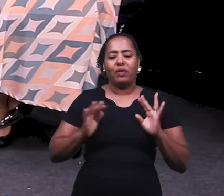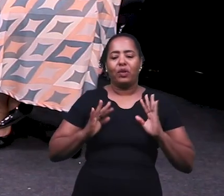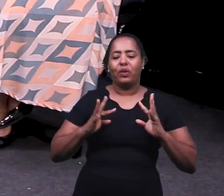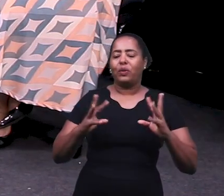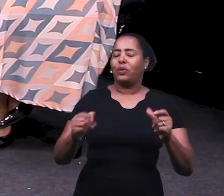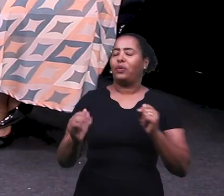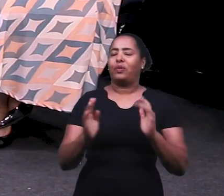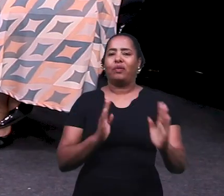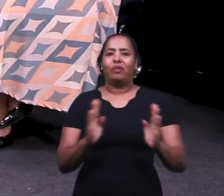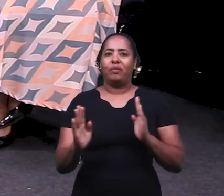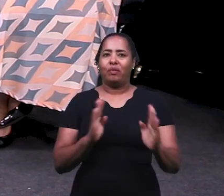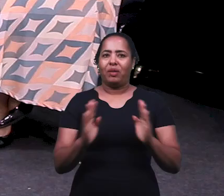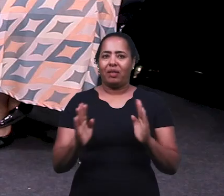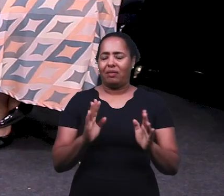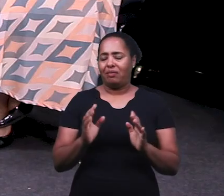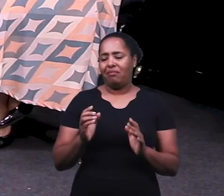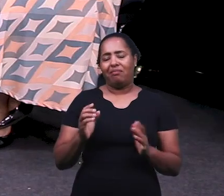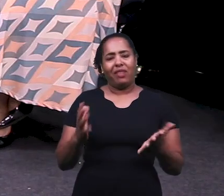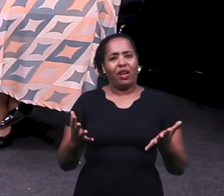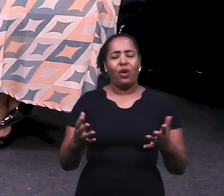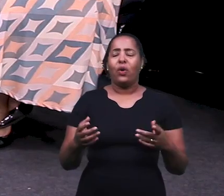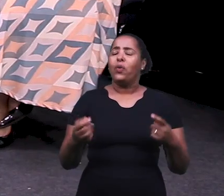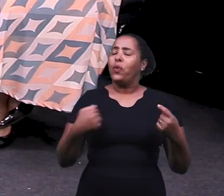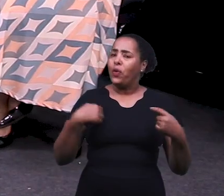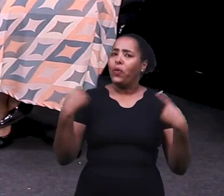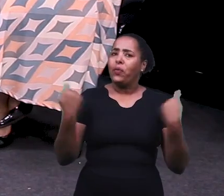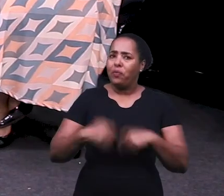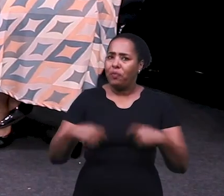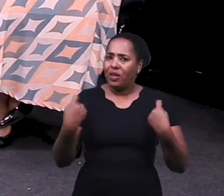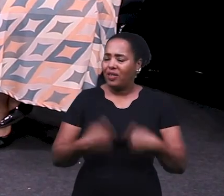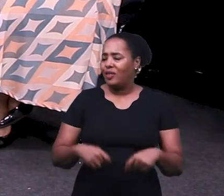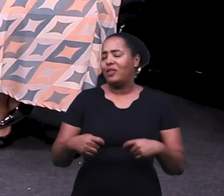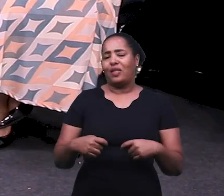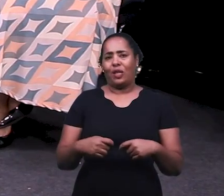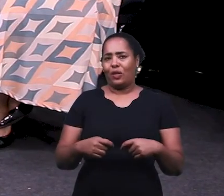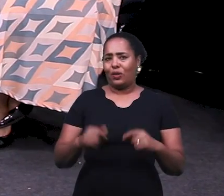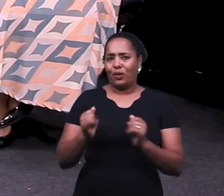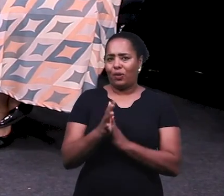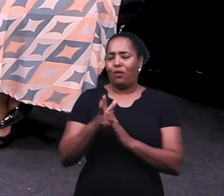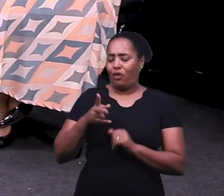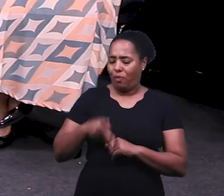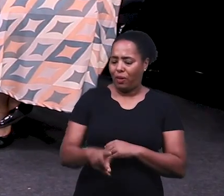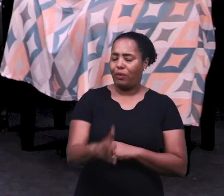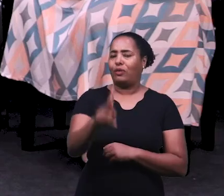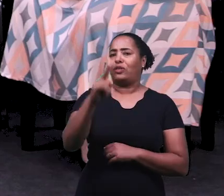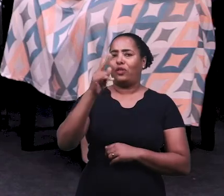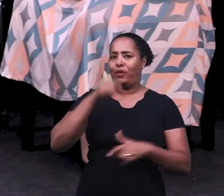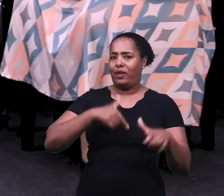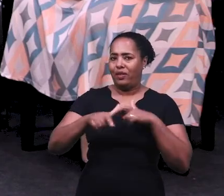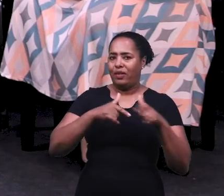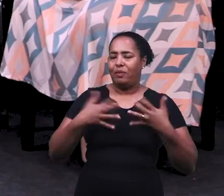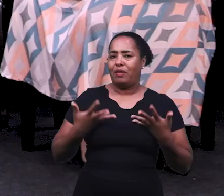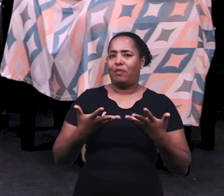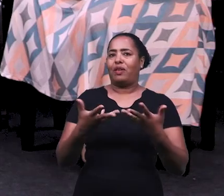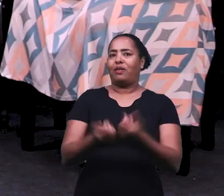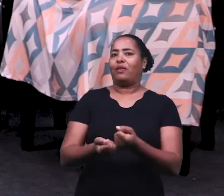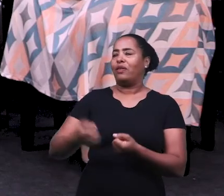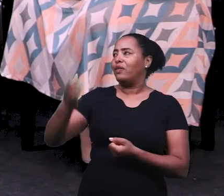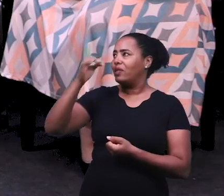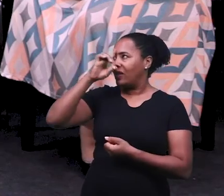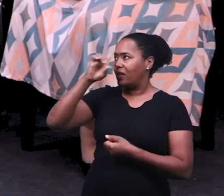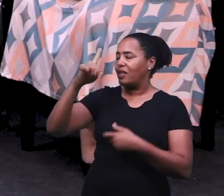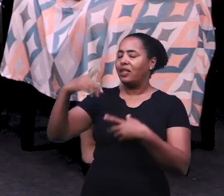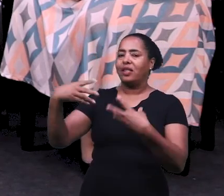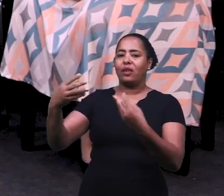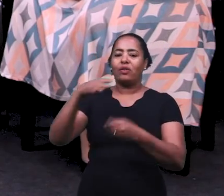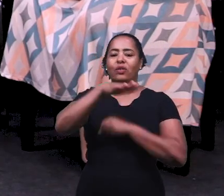mim, o louvor faz parte da minha vida o tempo inteiro. Sem o louvor na minha vida, eu acho que não estaria aqui, não estaria nesse